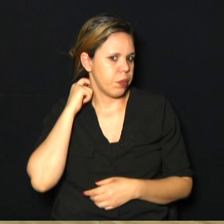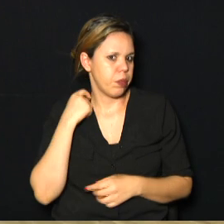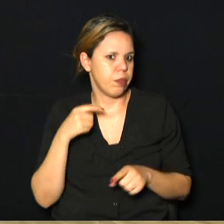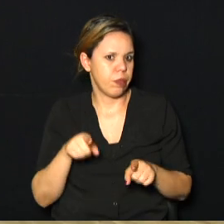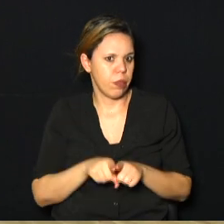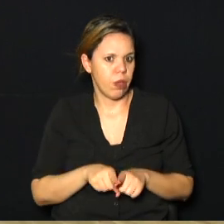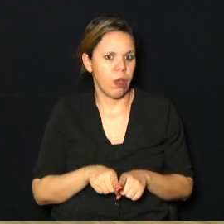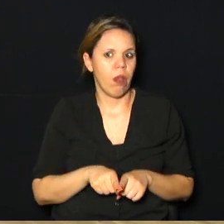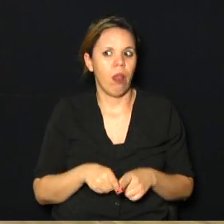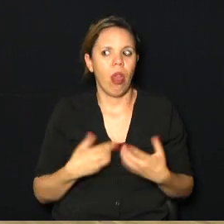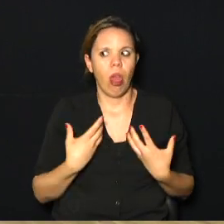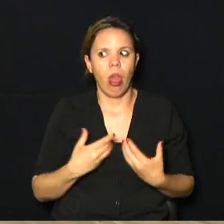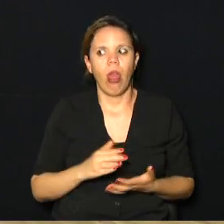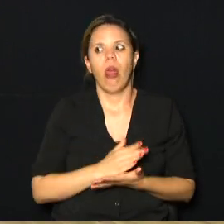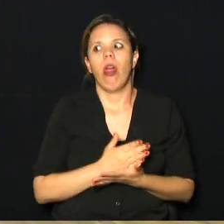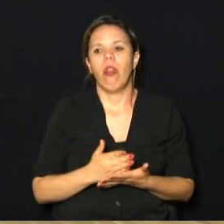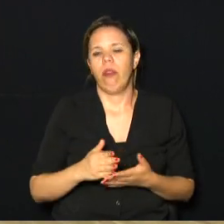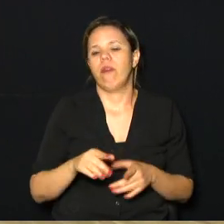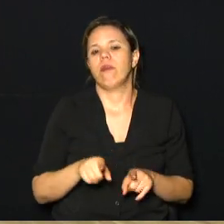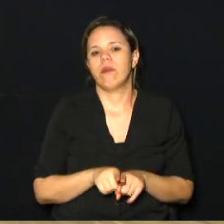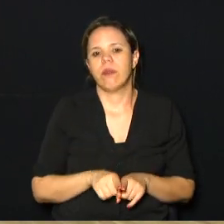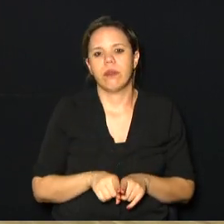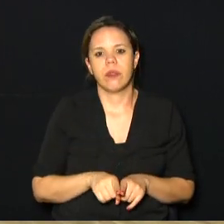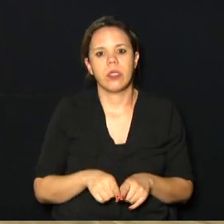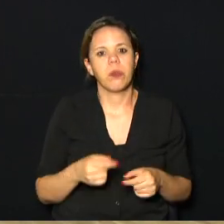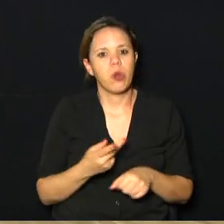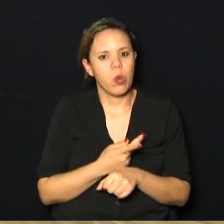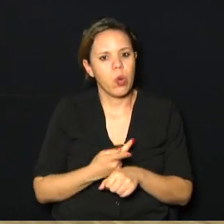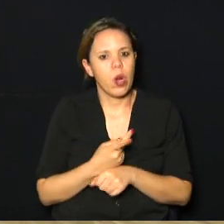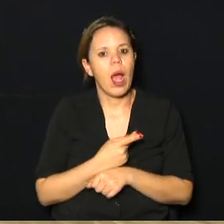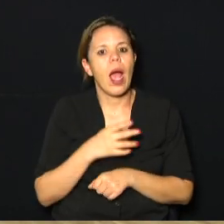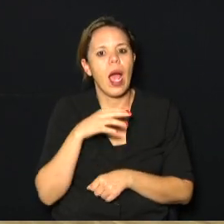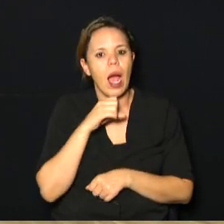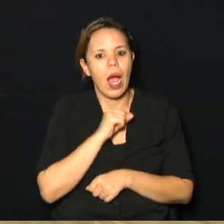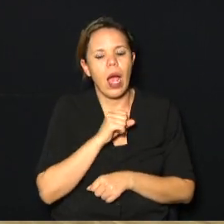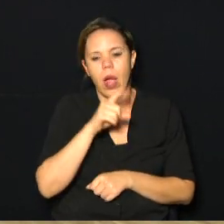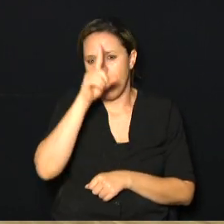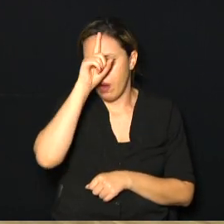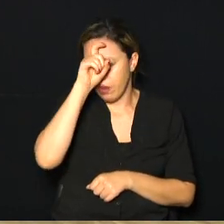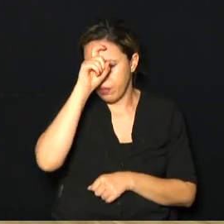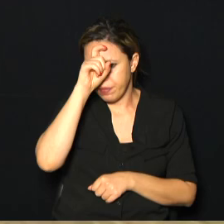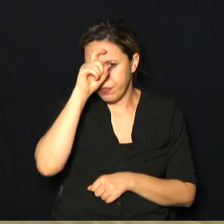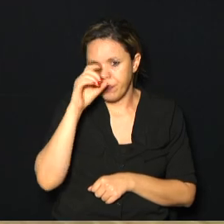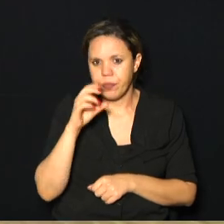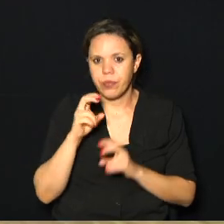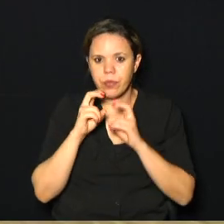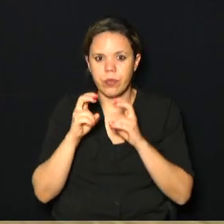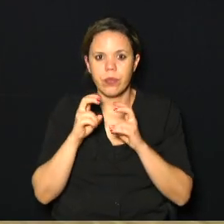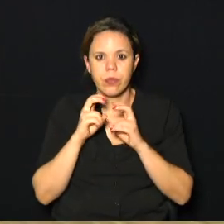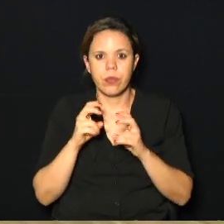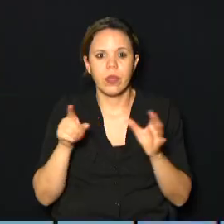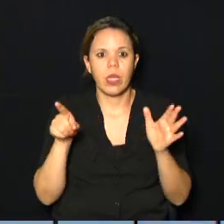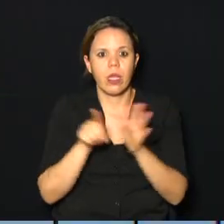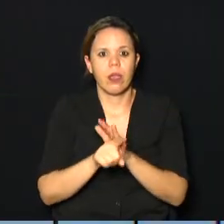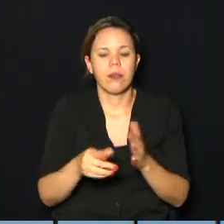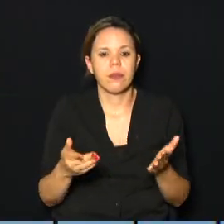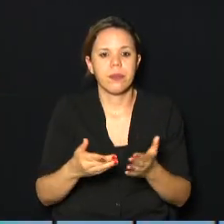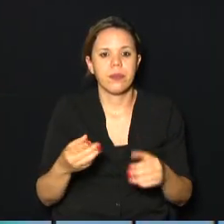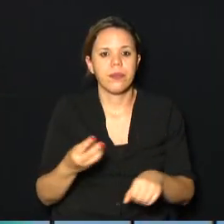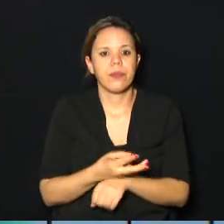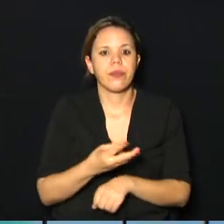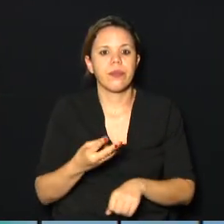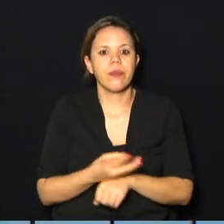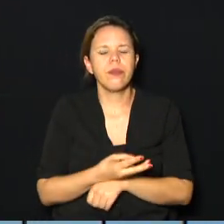Isso, mais ofegante, né? Aí ele deve procurar imediatamente um pronto-socorro. Ô, doutora, a gente recebeu uma pergunta agora pelo